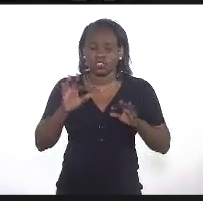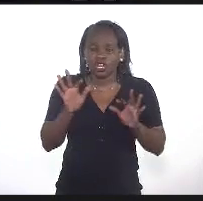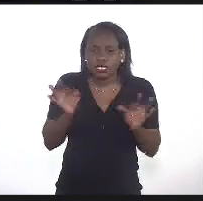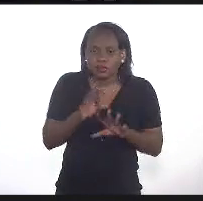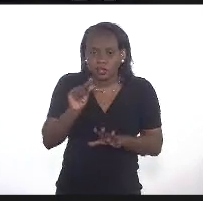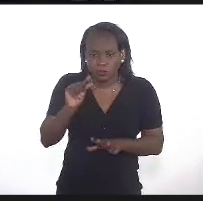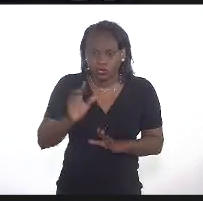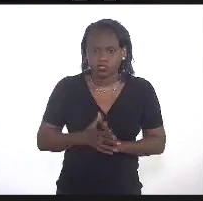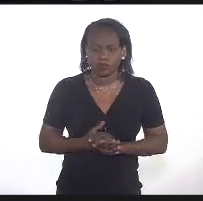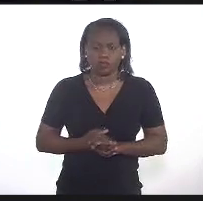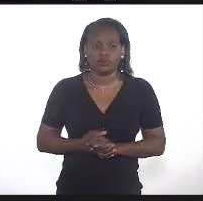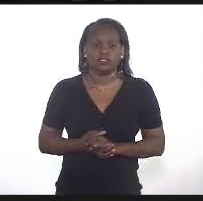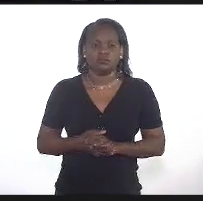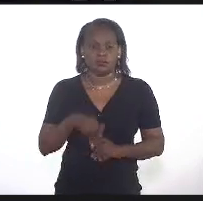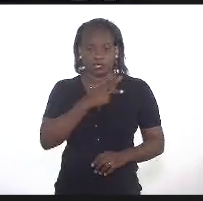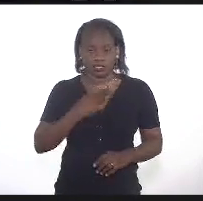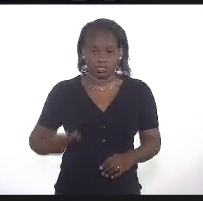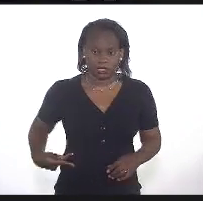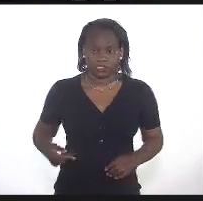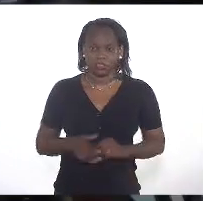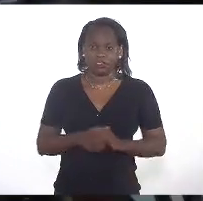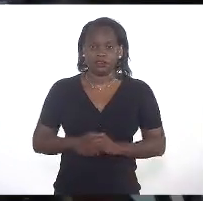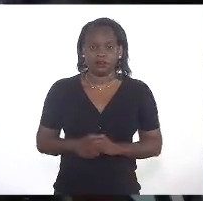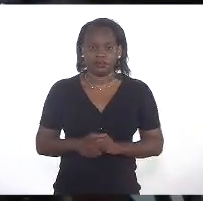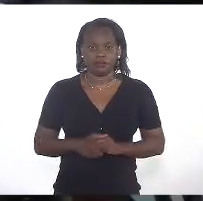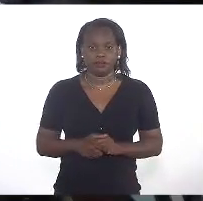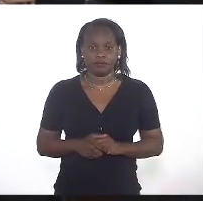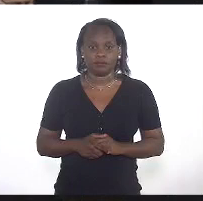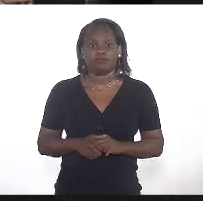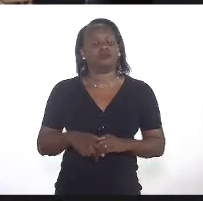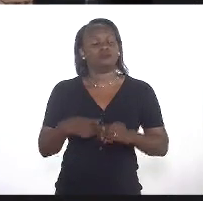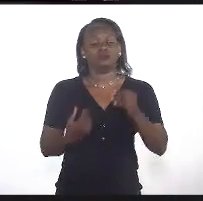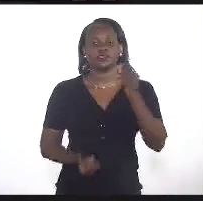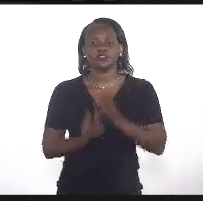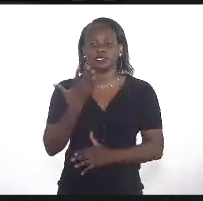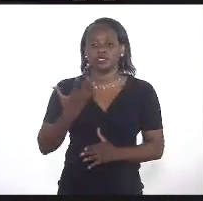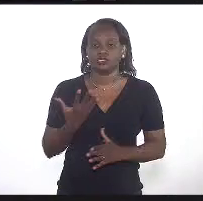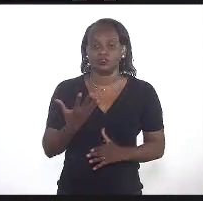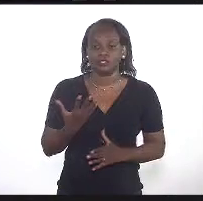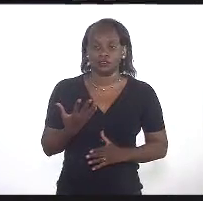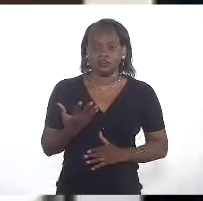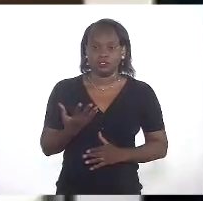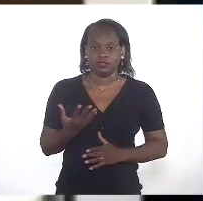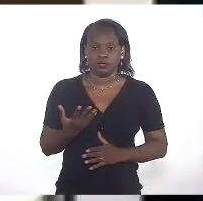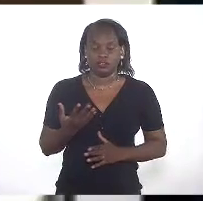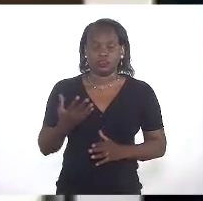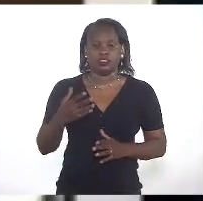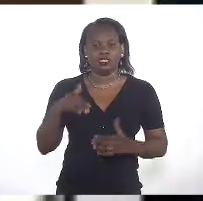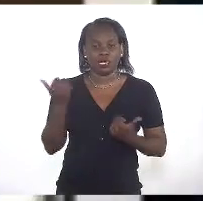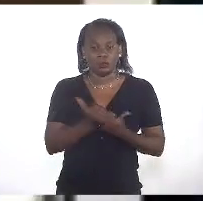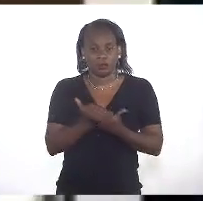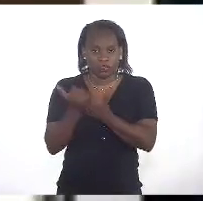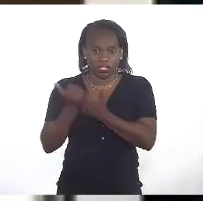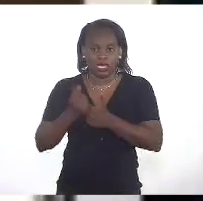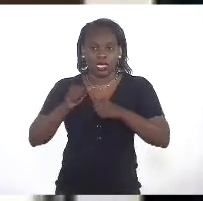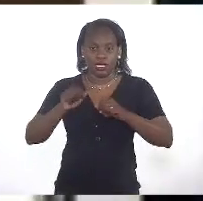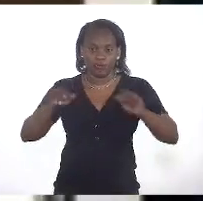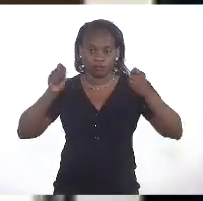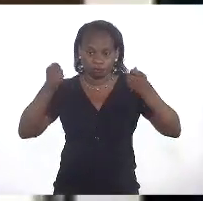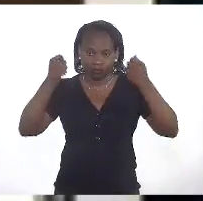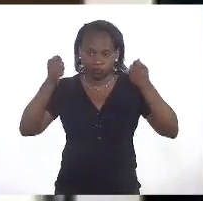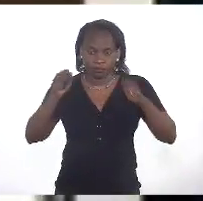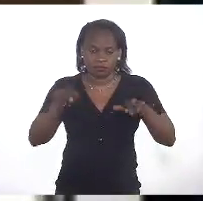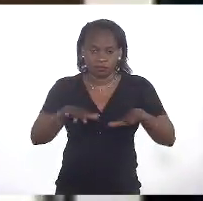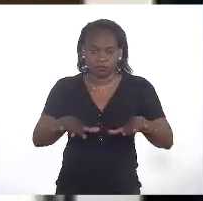concluindo, senhor presidente, a criação, apoiar as